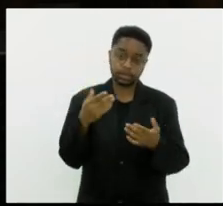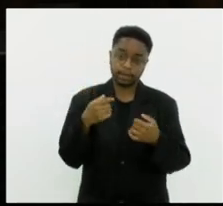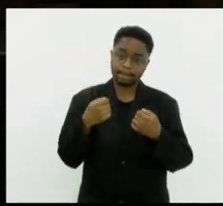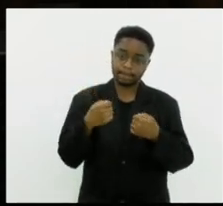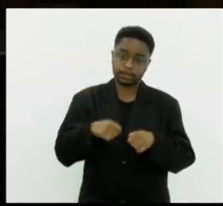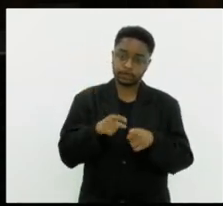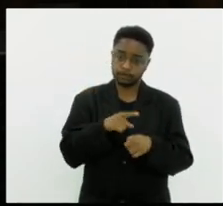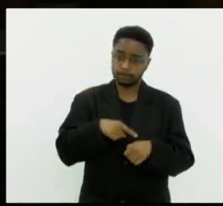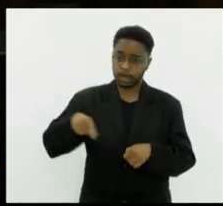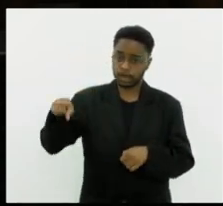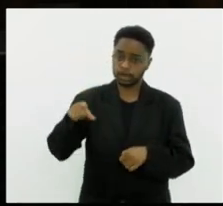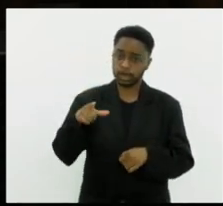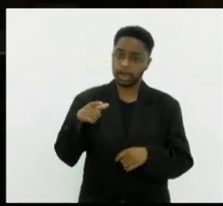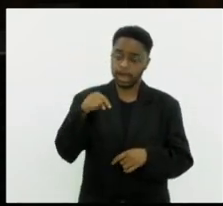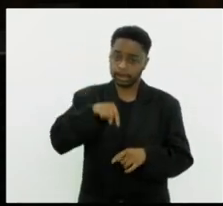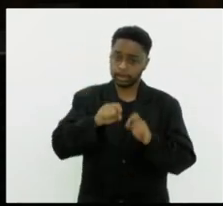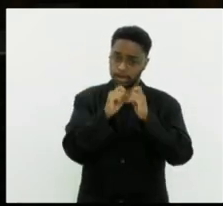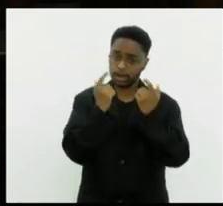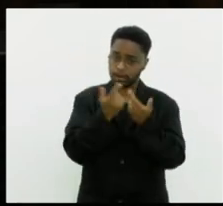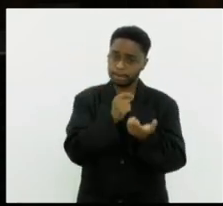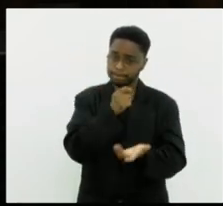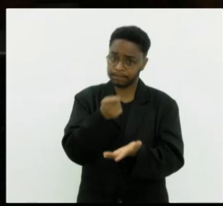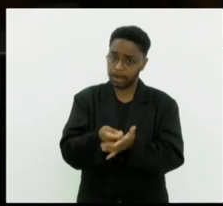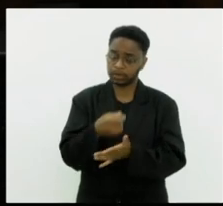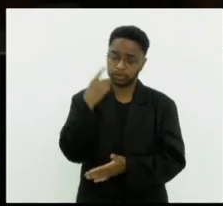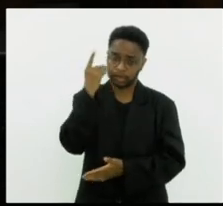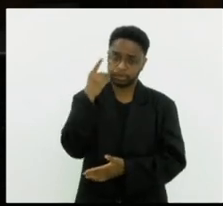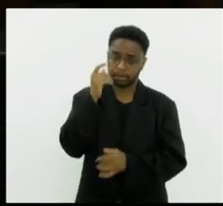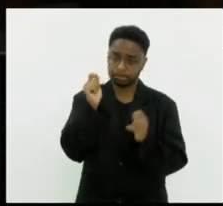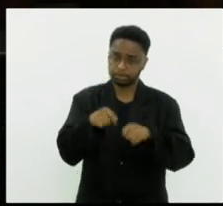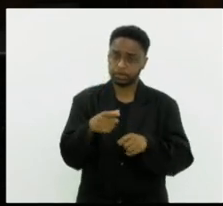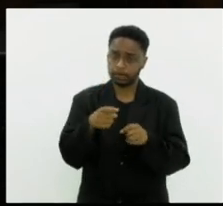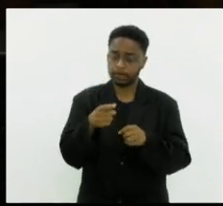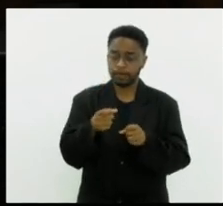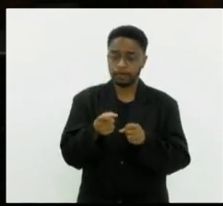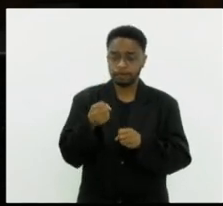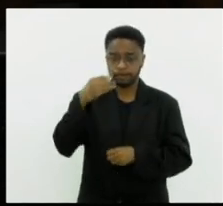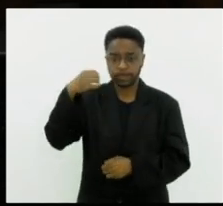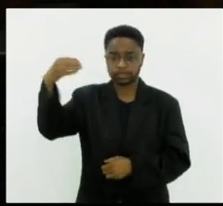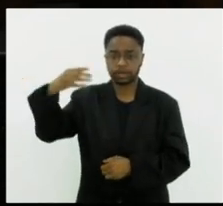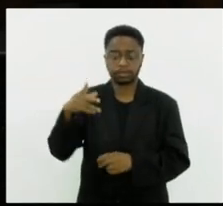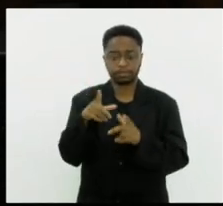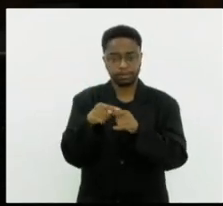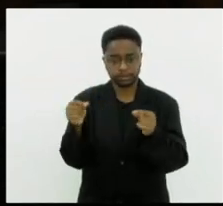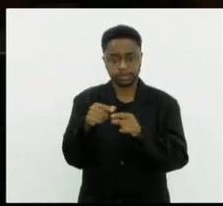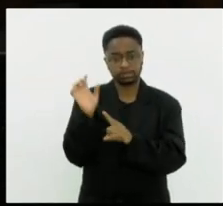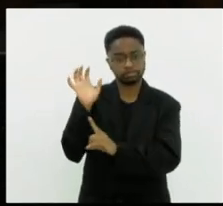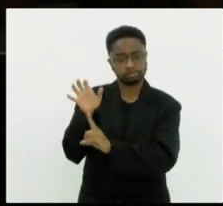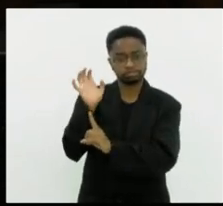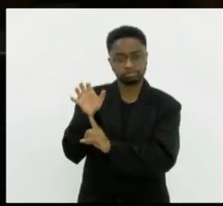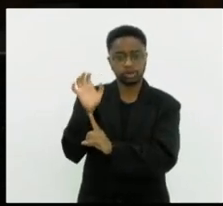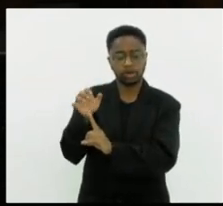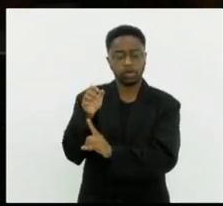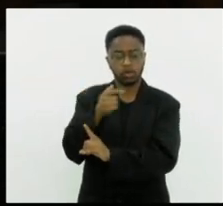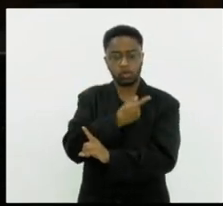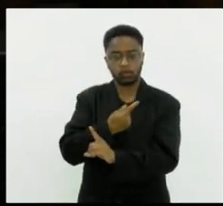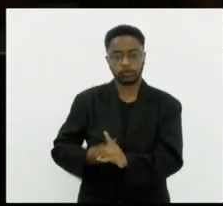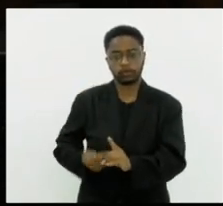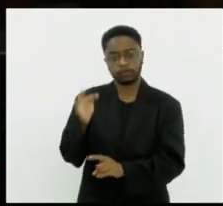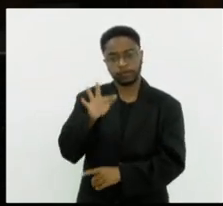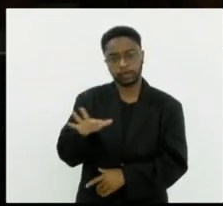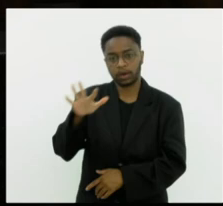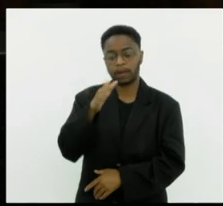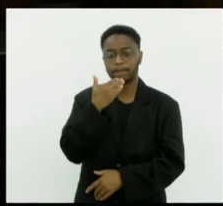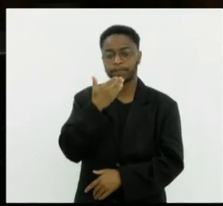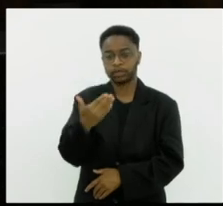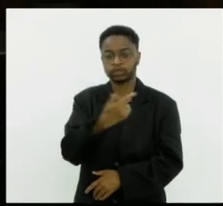pô. A Assembleia Legislativa ela paga para o deputado e a Brasília. Pega o voo e vai lá perturbar lá o governo federal, vai lá pedir o